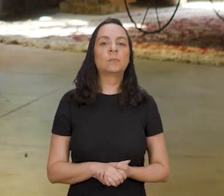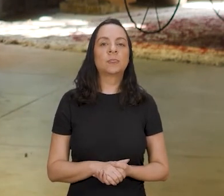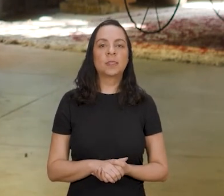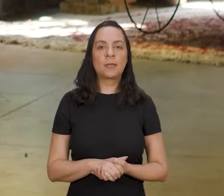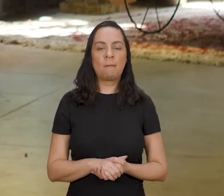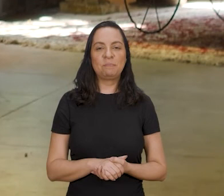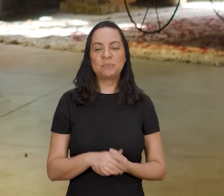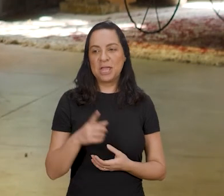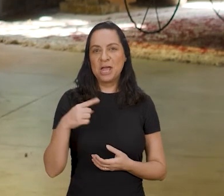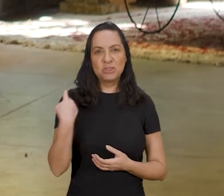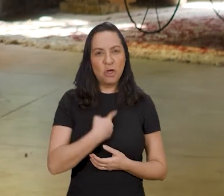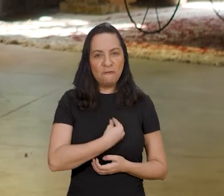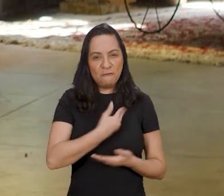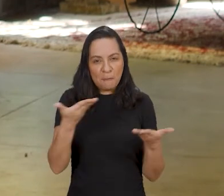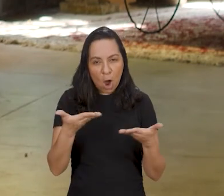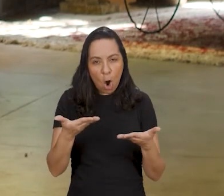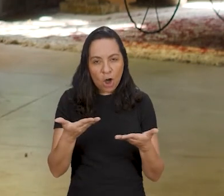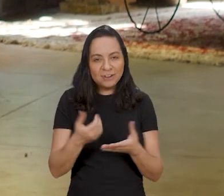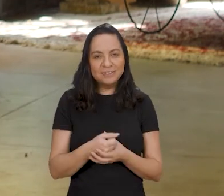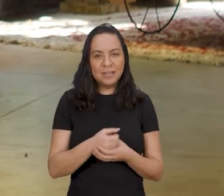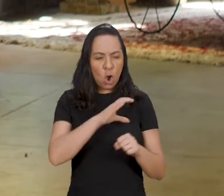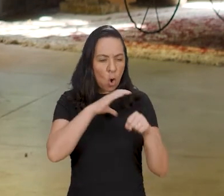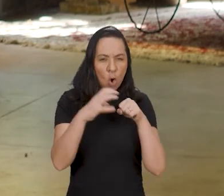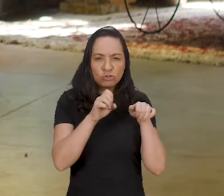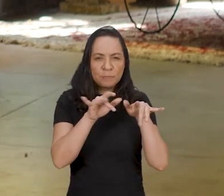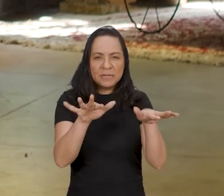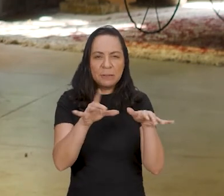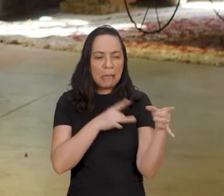É um pouco daquilo que a gente tem vivido, né? Desde março de 2020. A gente não